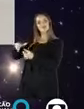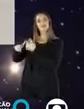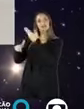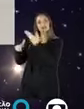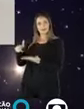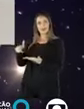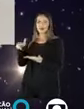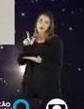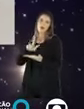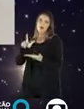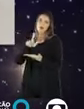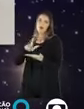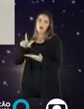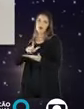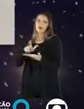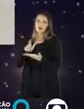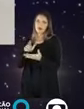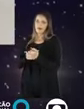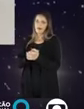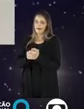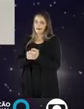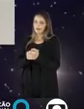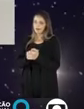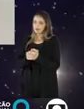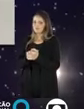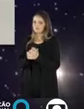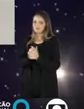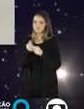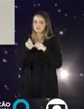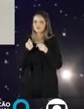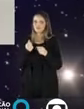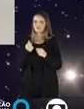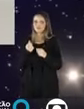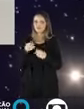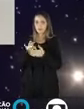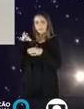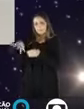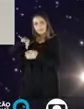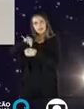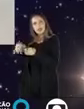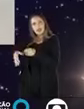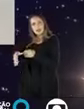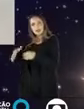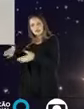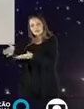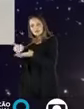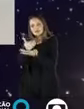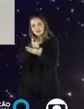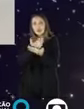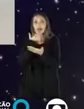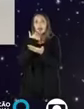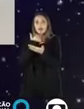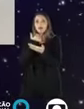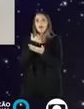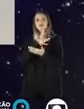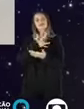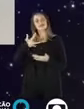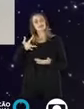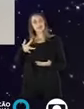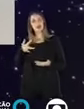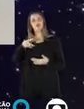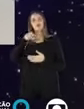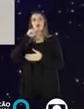através, obviamente, da produção, e consumo de alimentos, alimentos saudáveis, alimentos